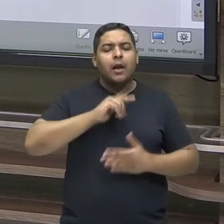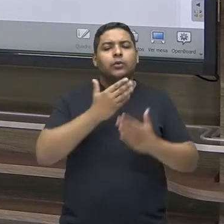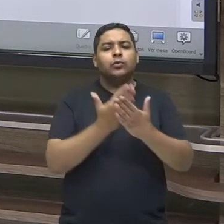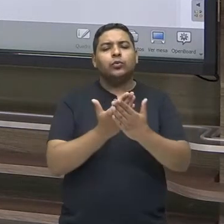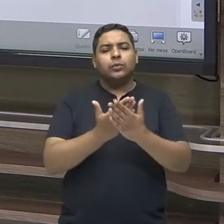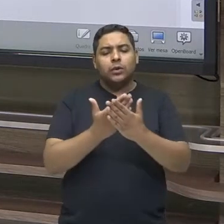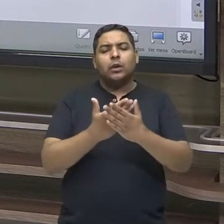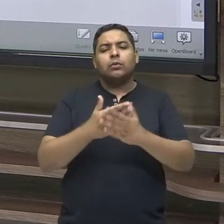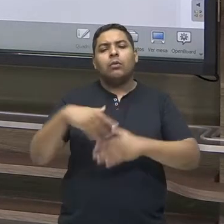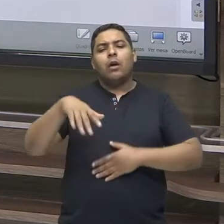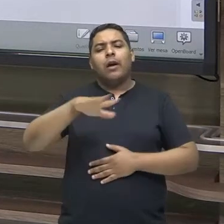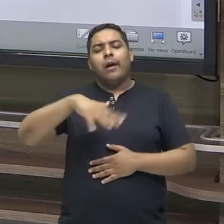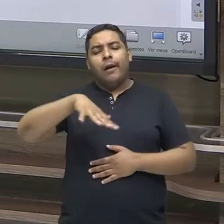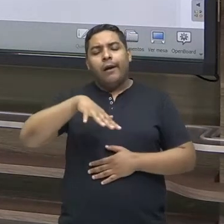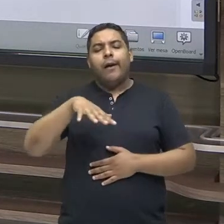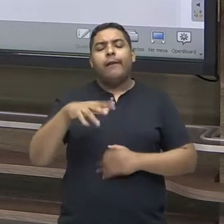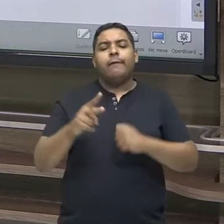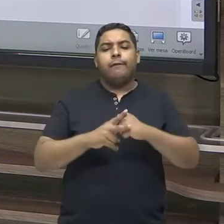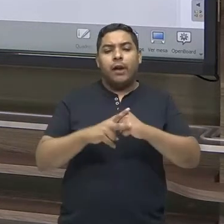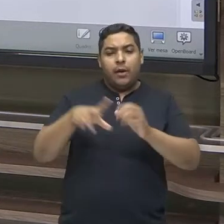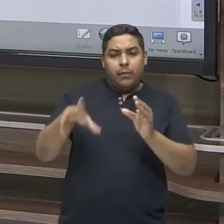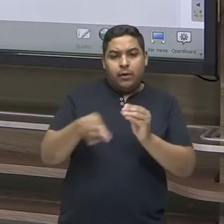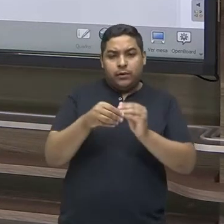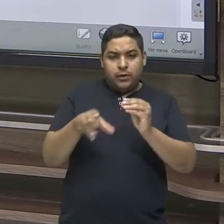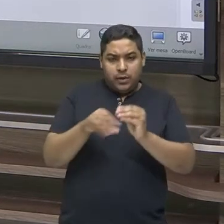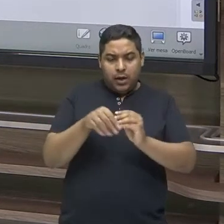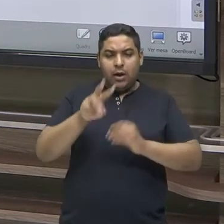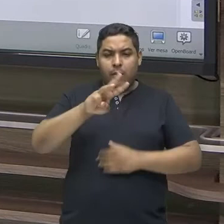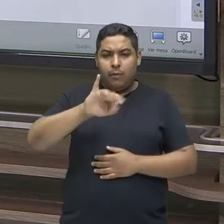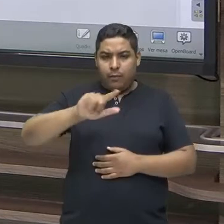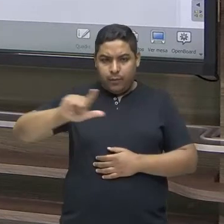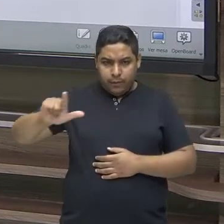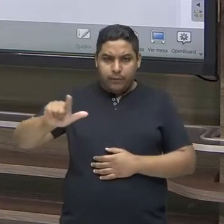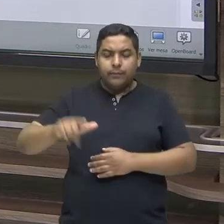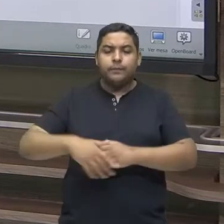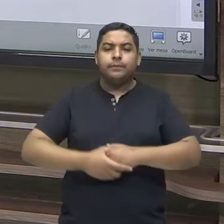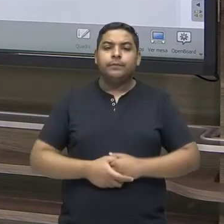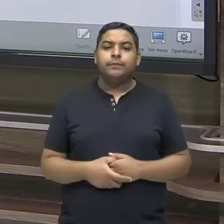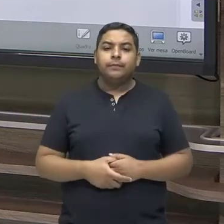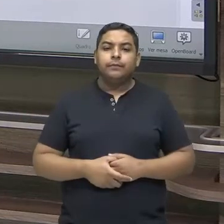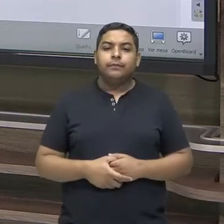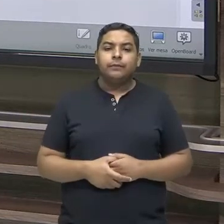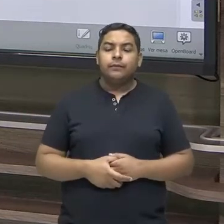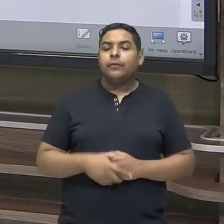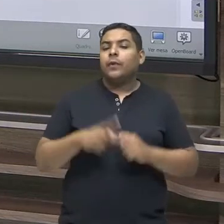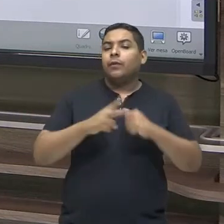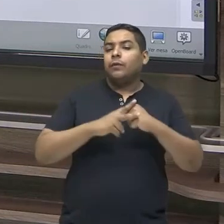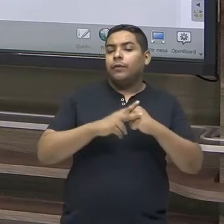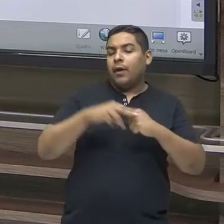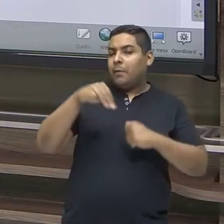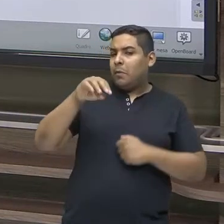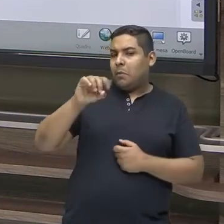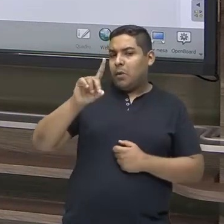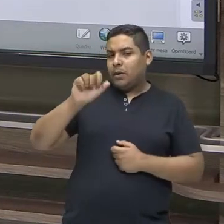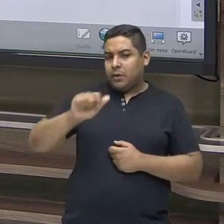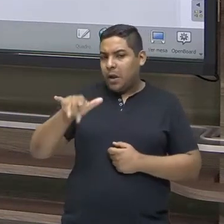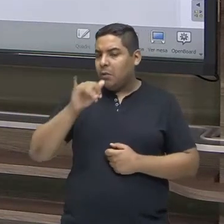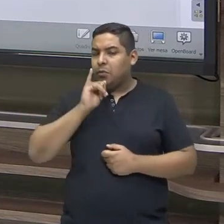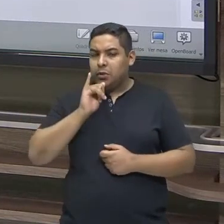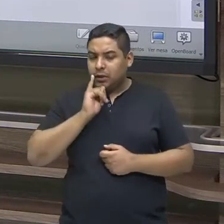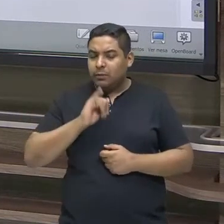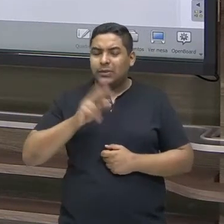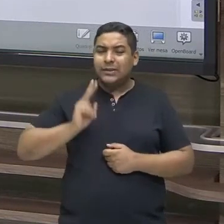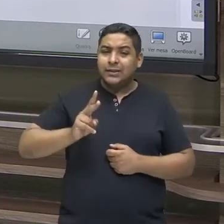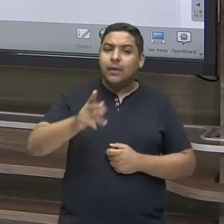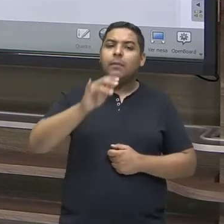com verbos auxiliares, como é will, né, uma outra situação, um verbo modal, é sempre esses verbos, tá, gente,